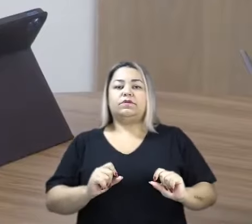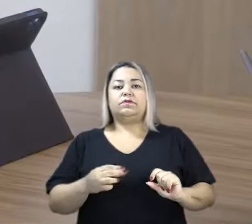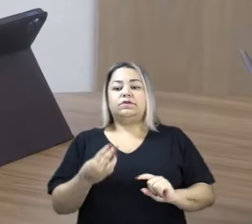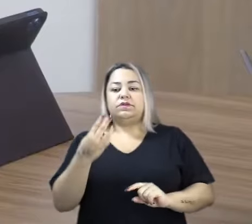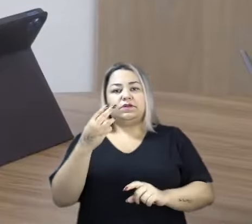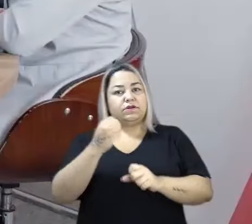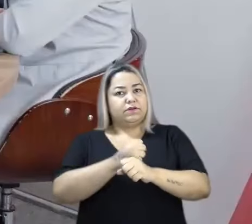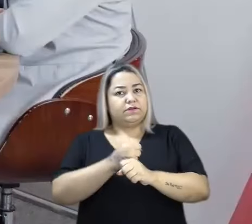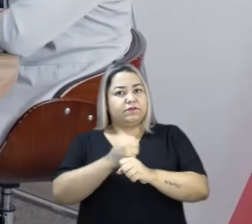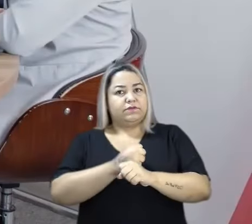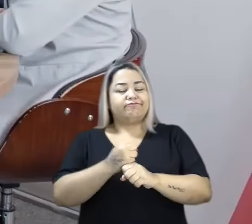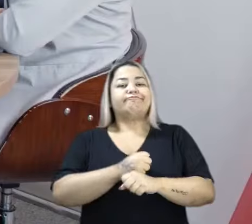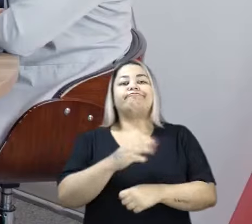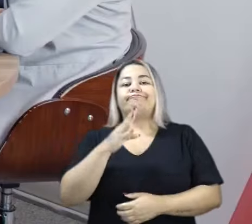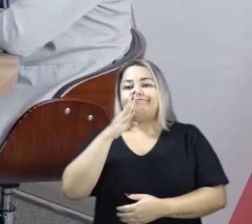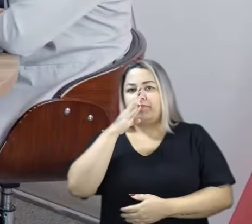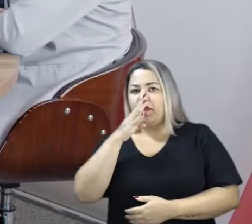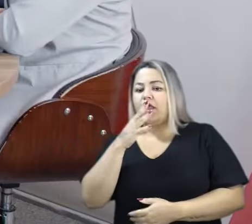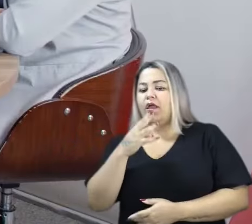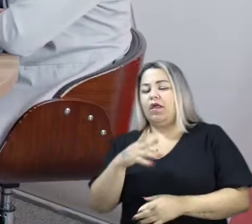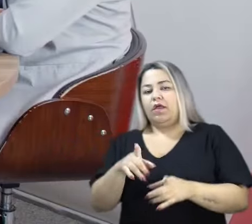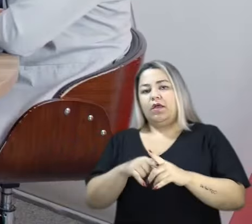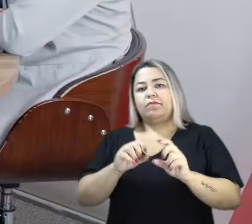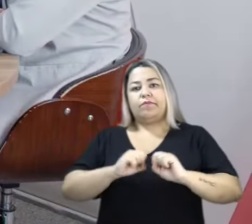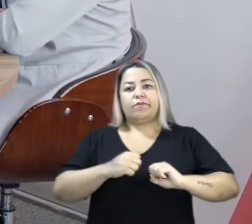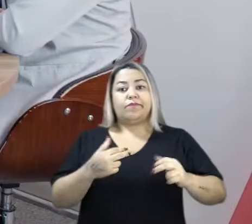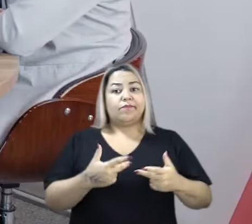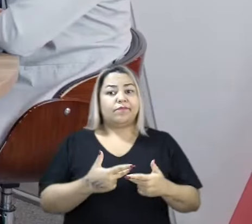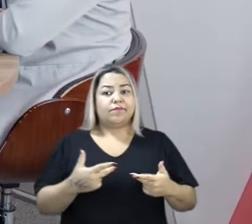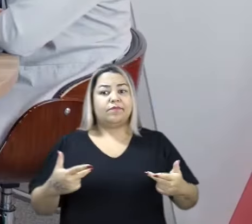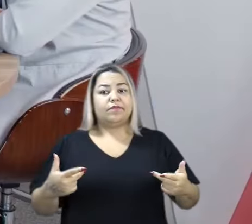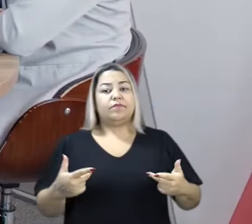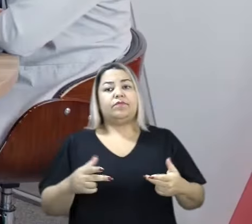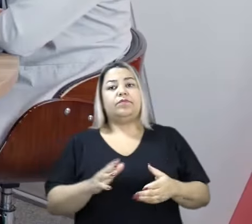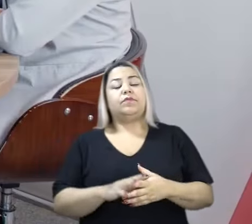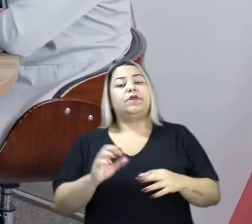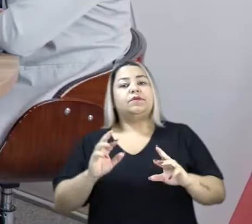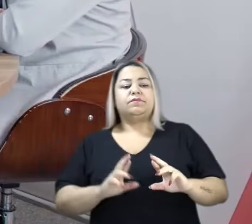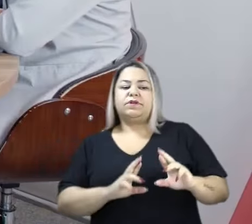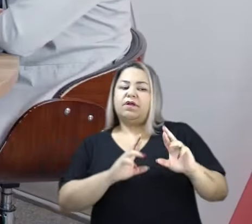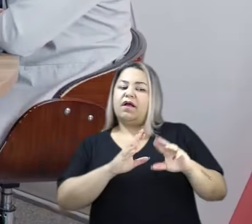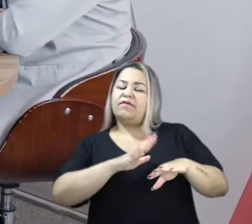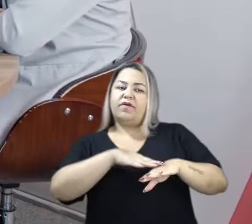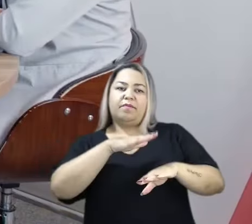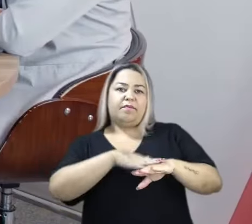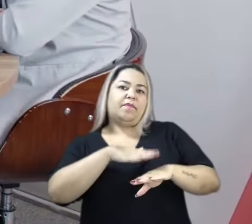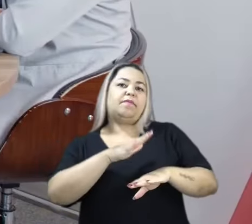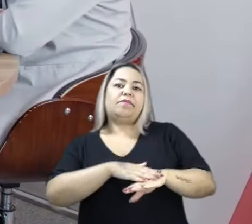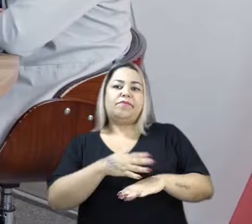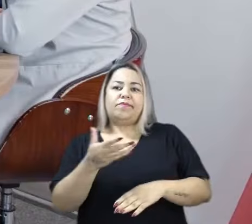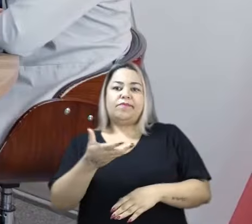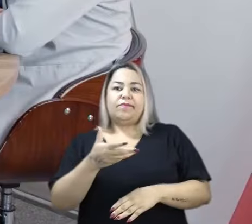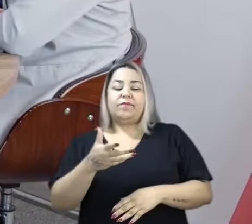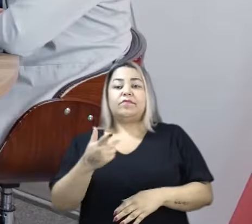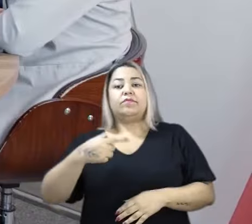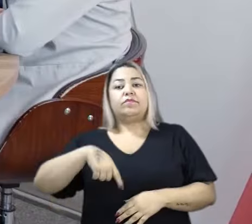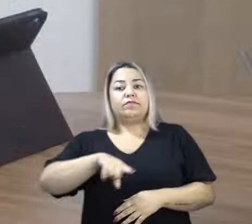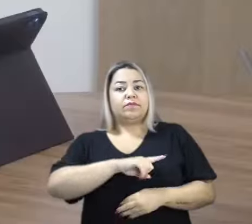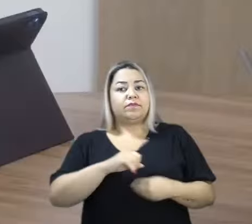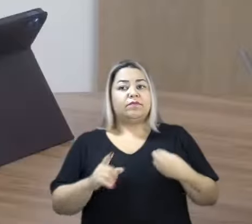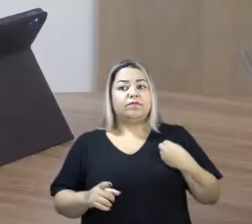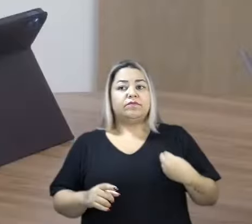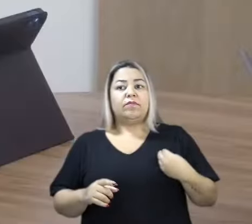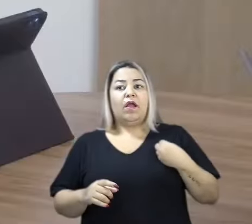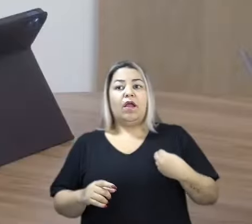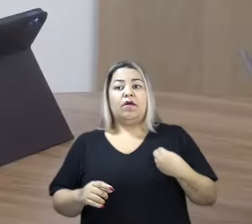3 anos. Nossa, é muita coisa. Você pode olhar assim, a gente esperava mais, a gente queria mais. Gente, nós estamos vivendo